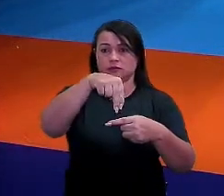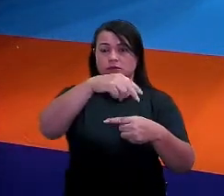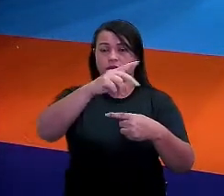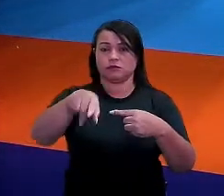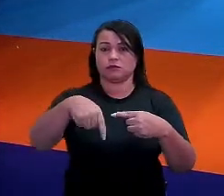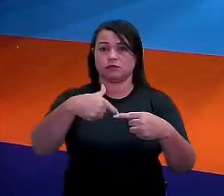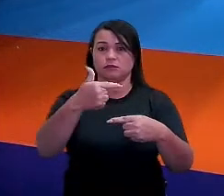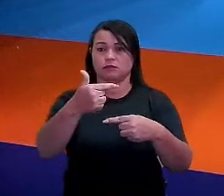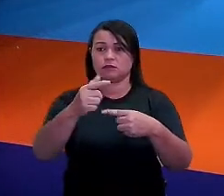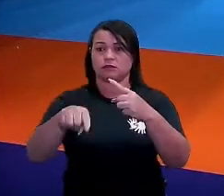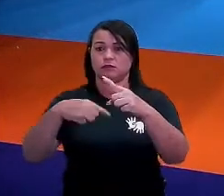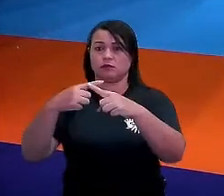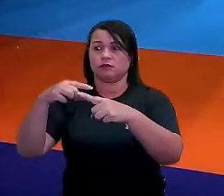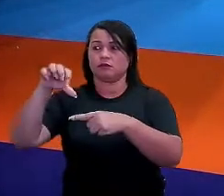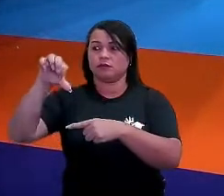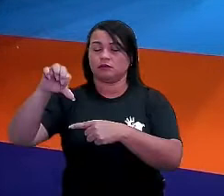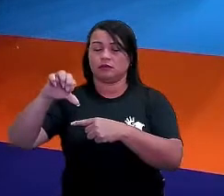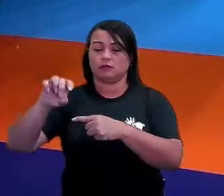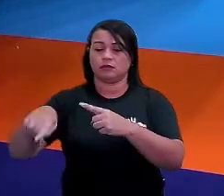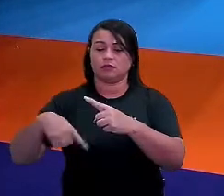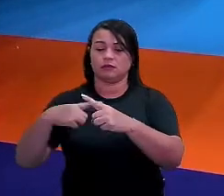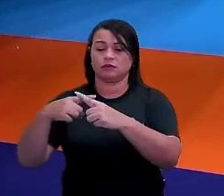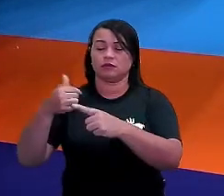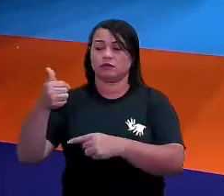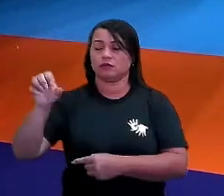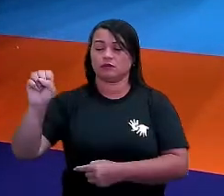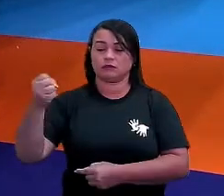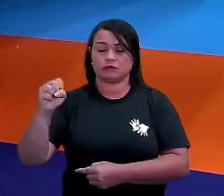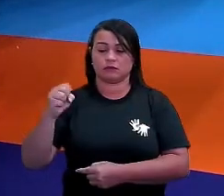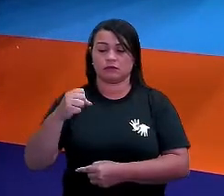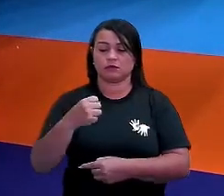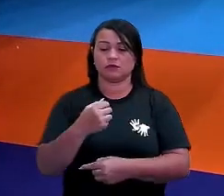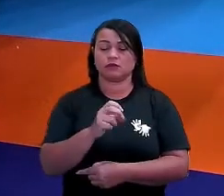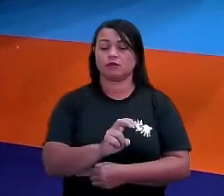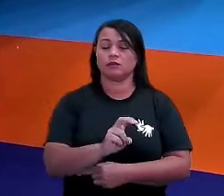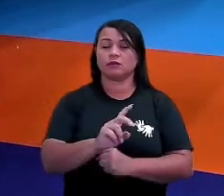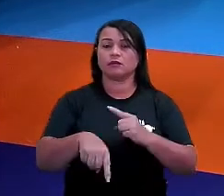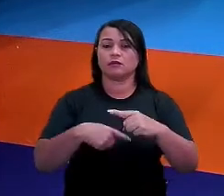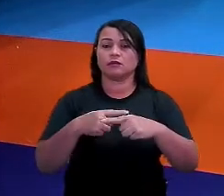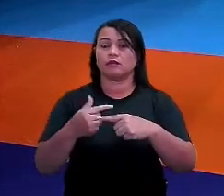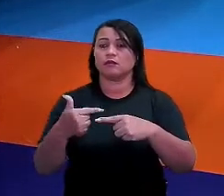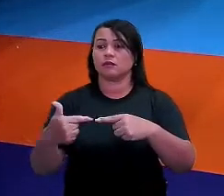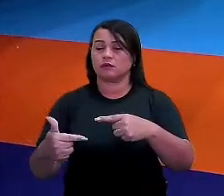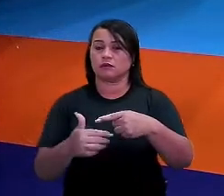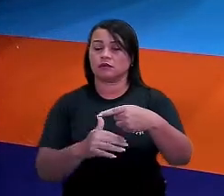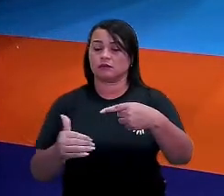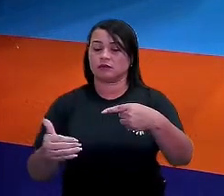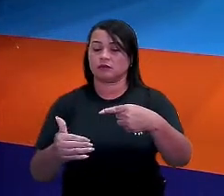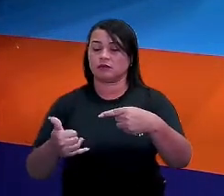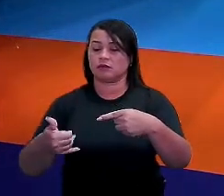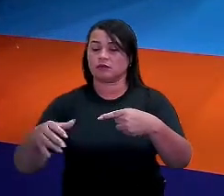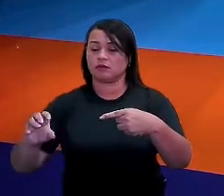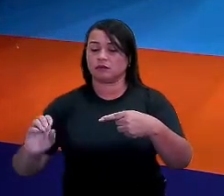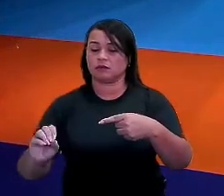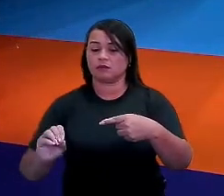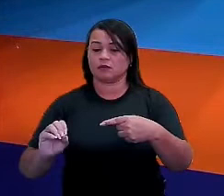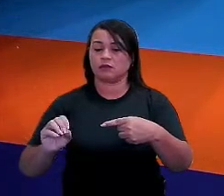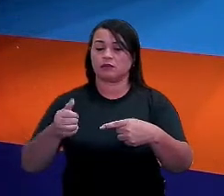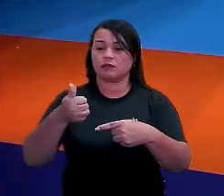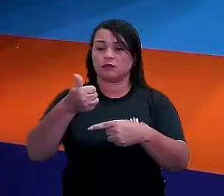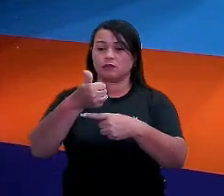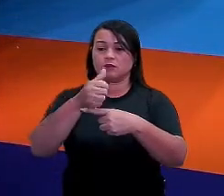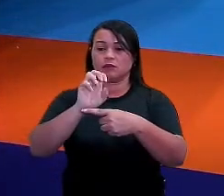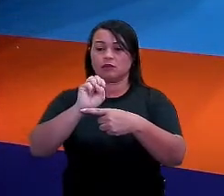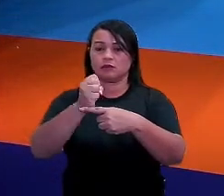e multiplicar, que vai dar 18. 5 vezes 2, que são os denominadores, vai dar 10. Deu